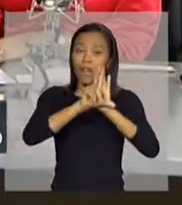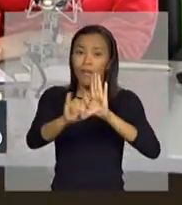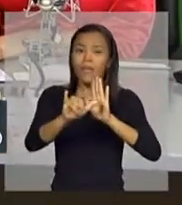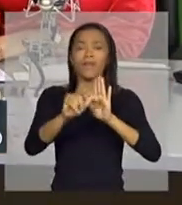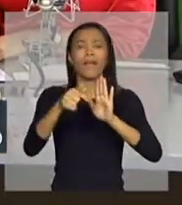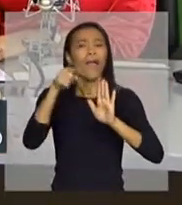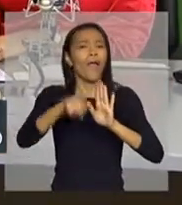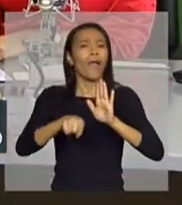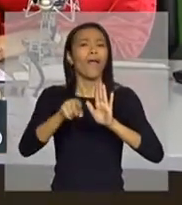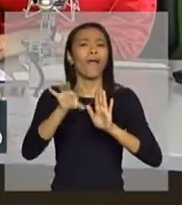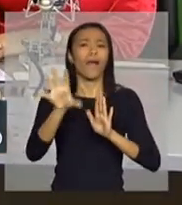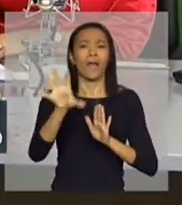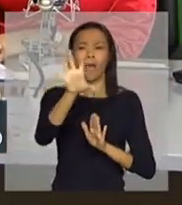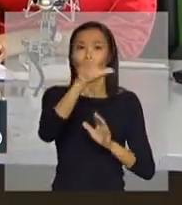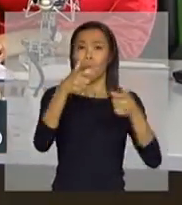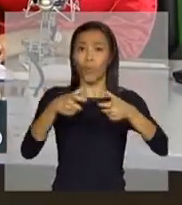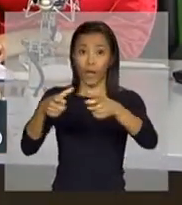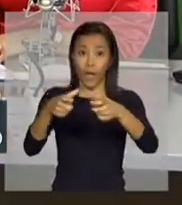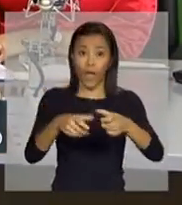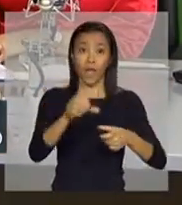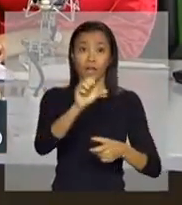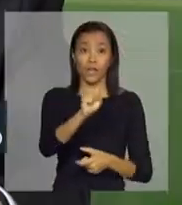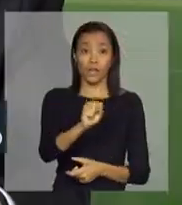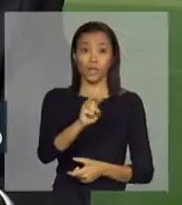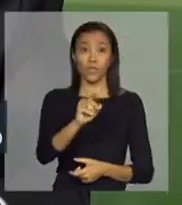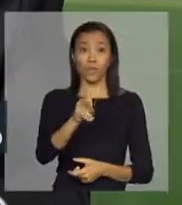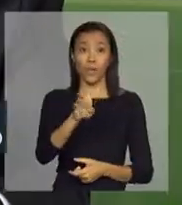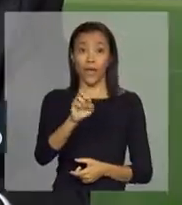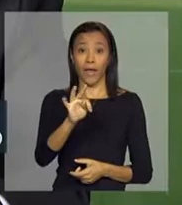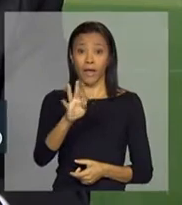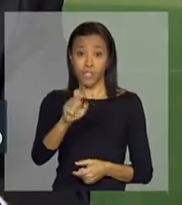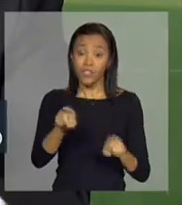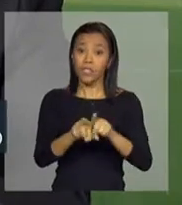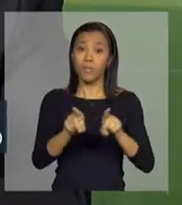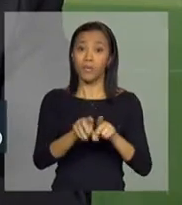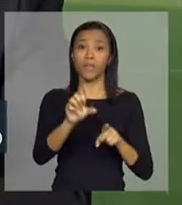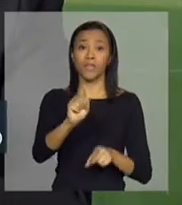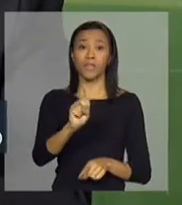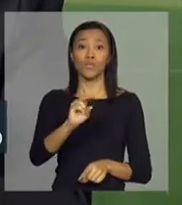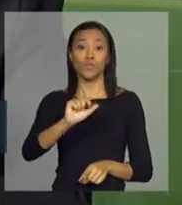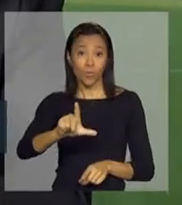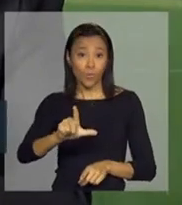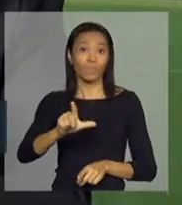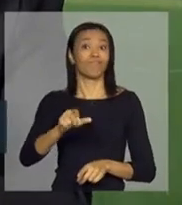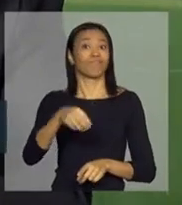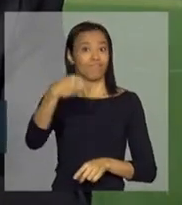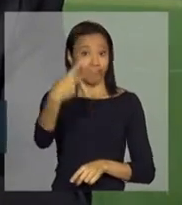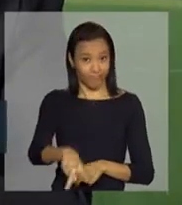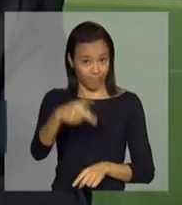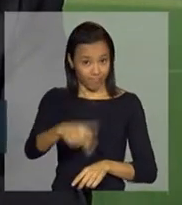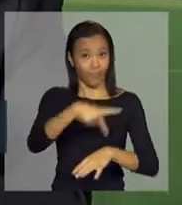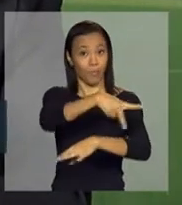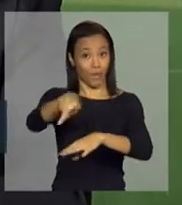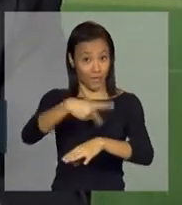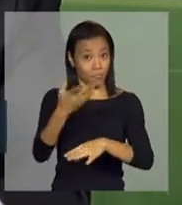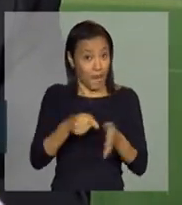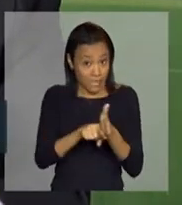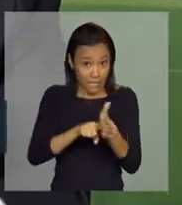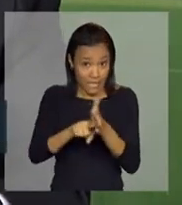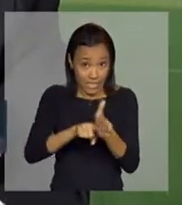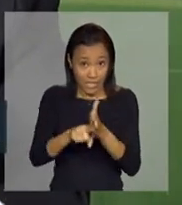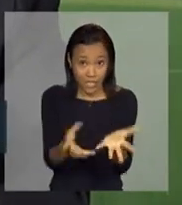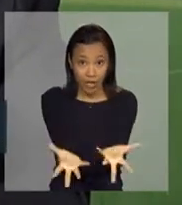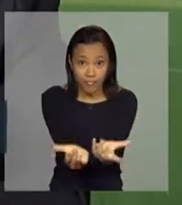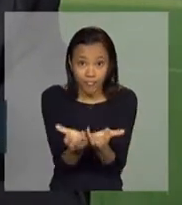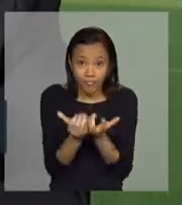nenhuma são as regiões Sudoeste e sul do país pelos levantamentos feitos até agora a a